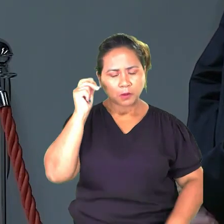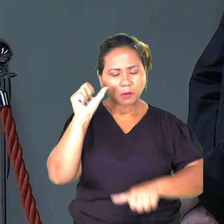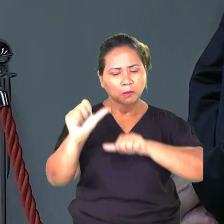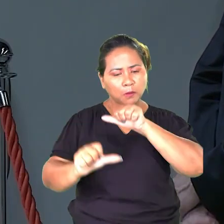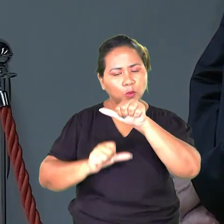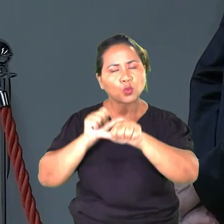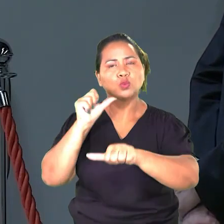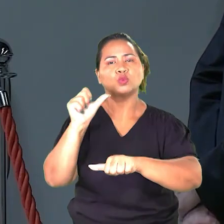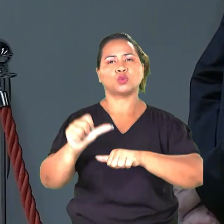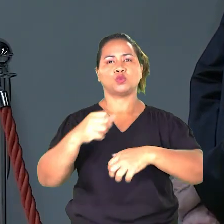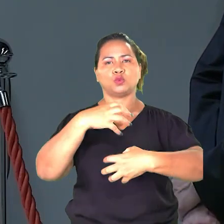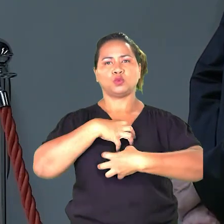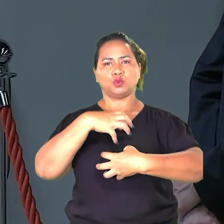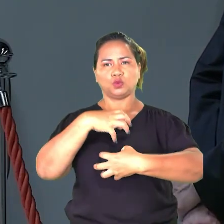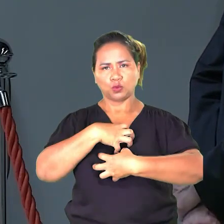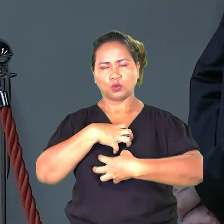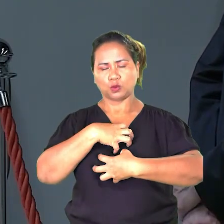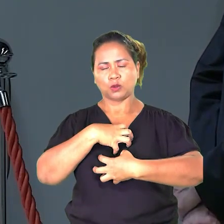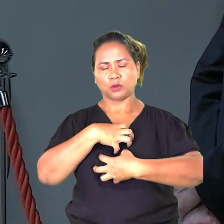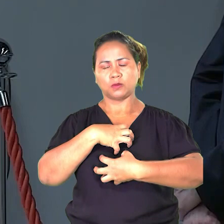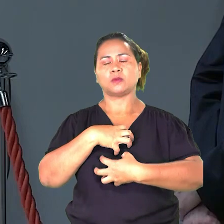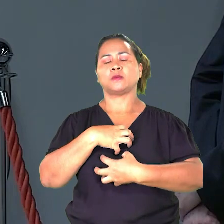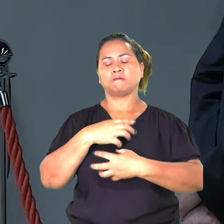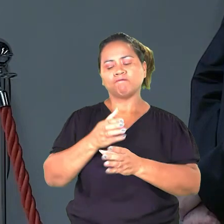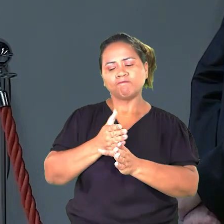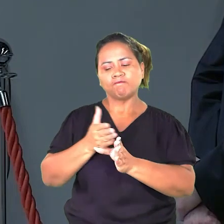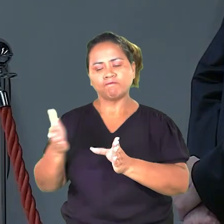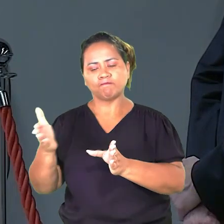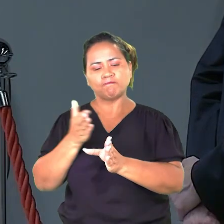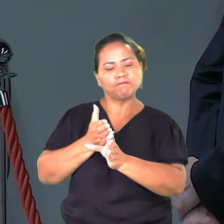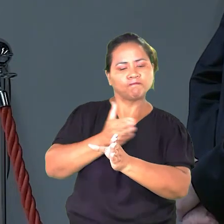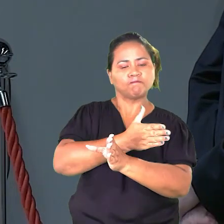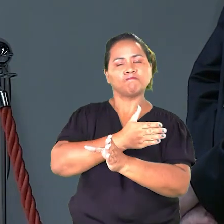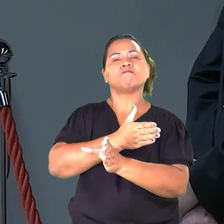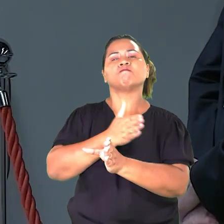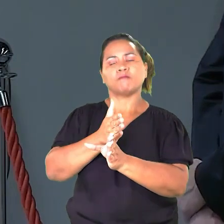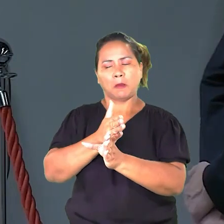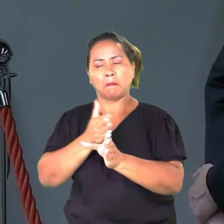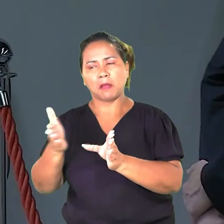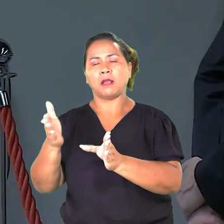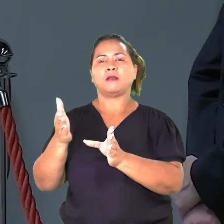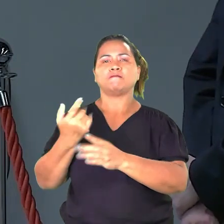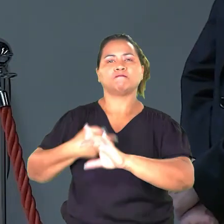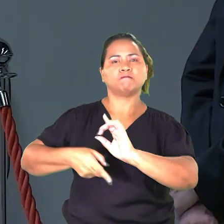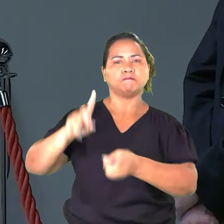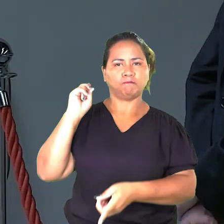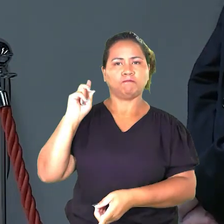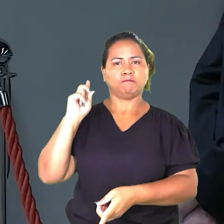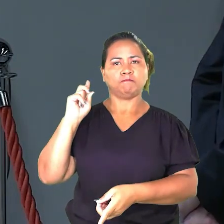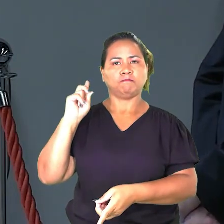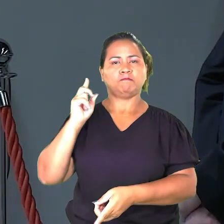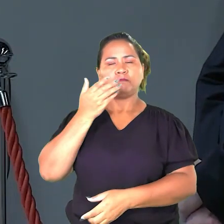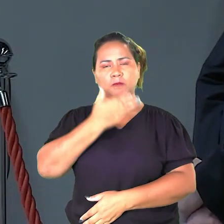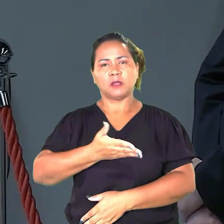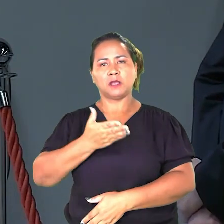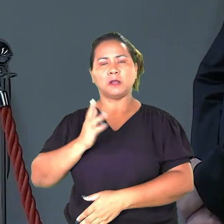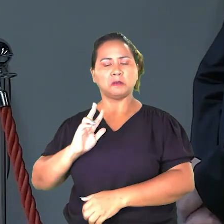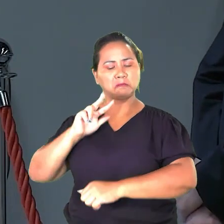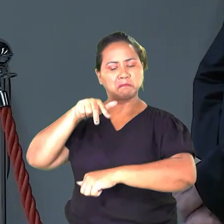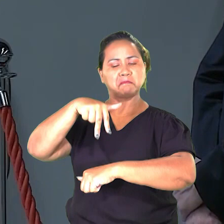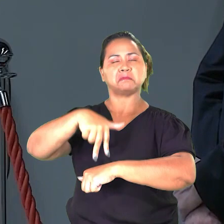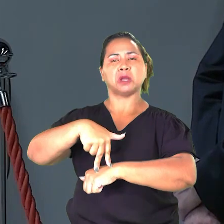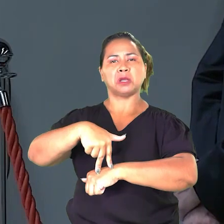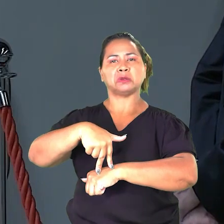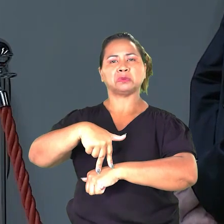alterado em 1934. São Paulo muda a sua posição em 1934.